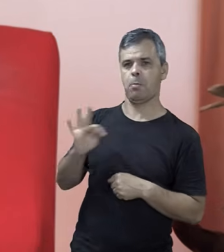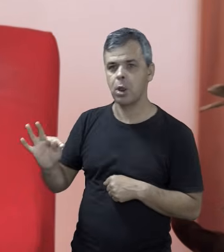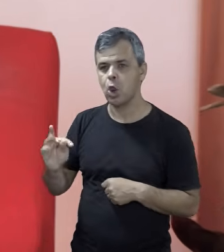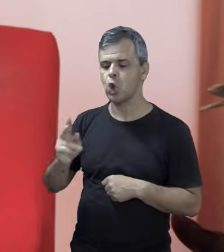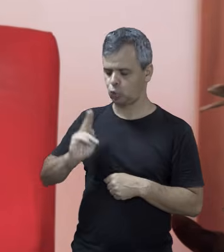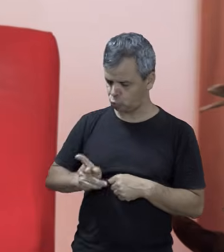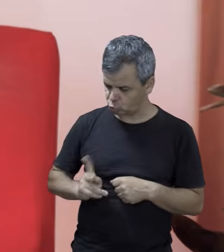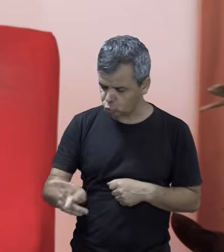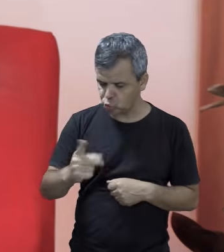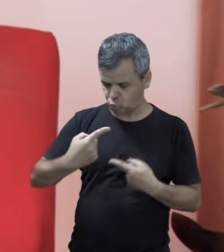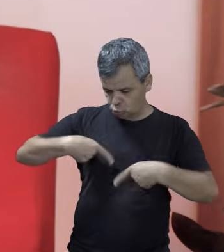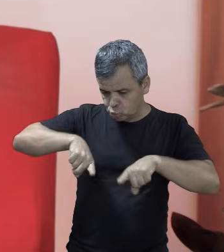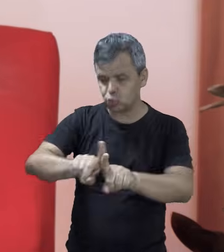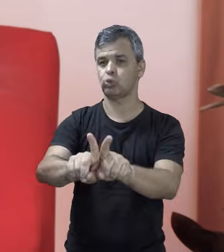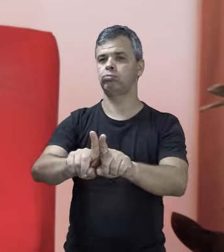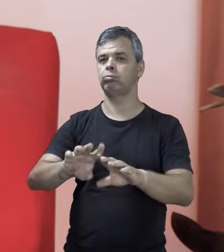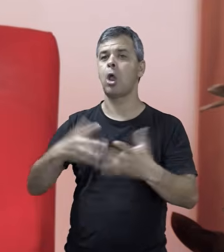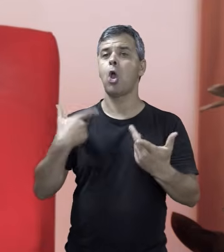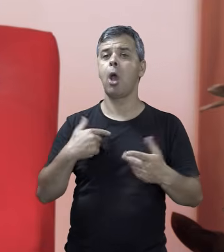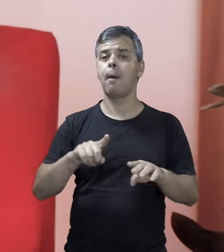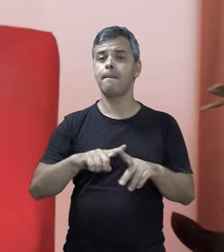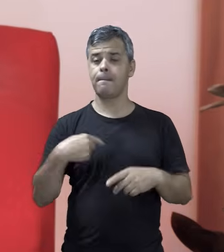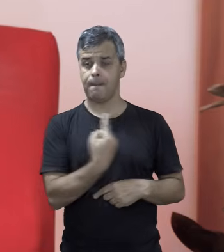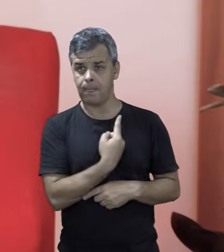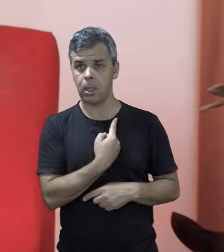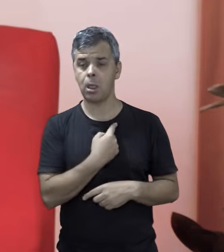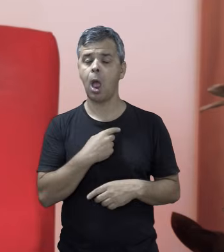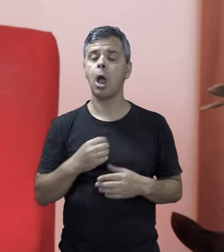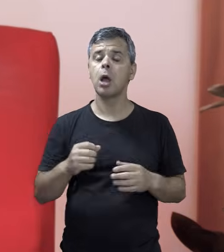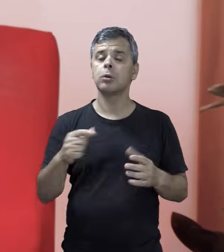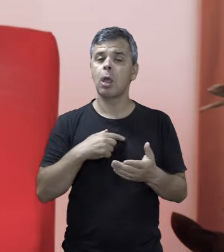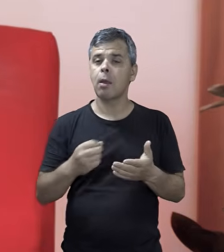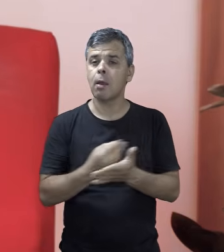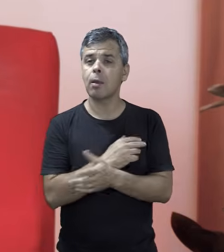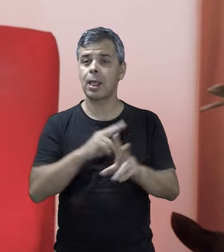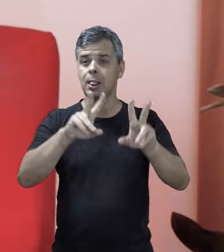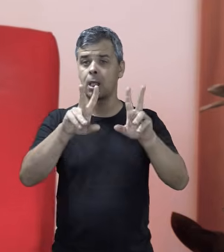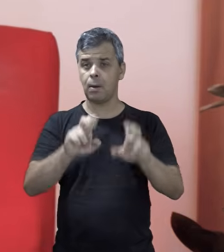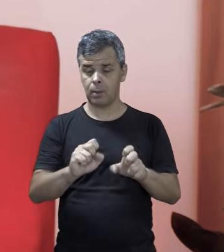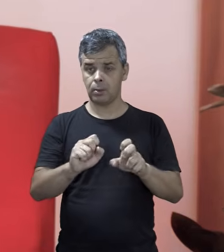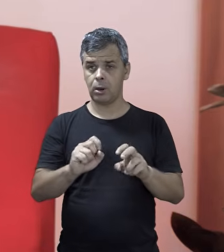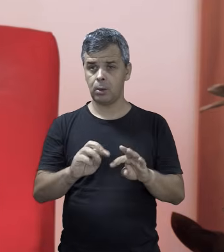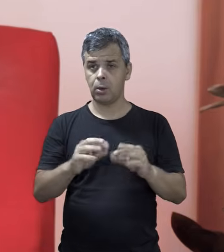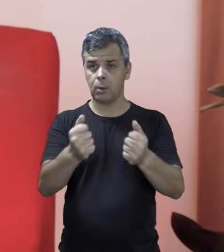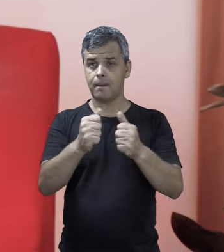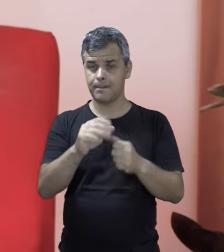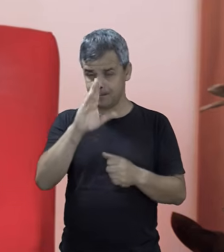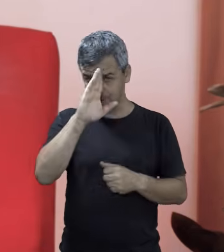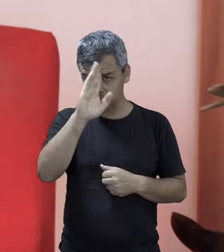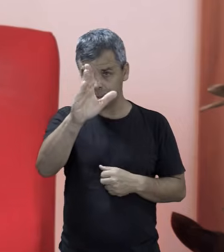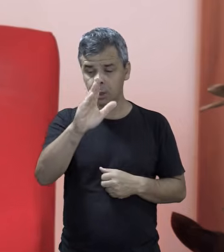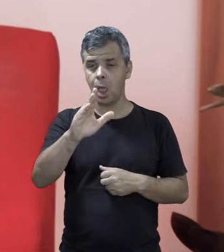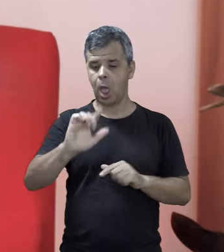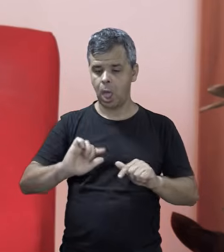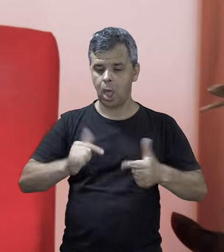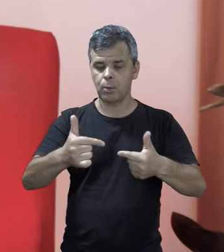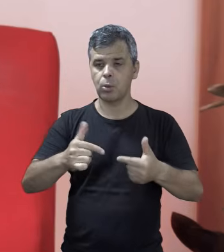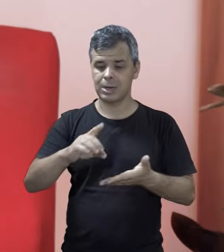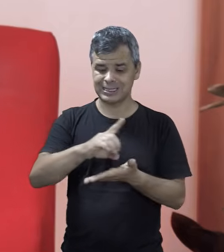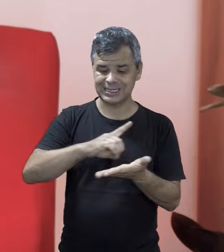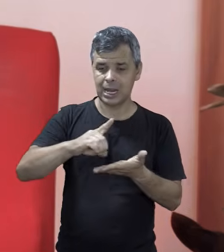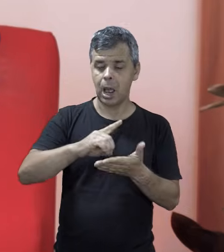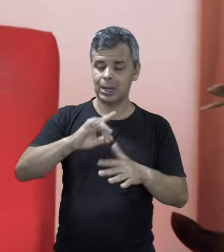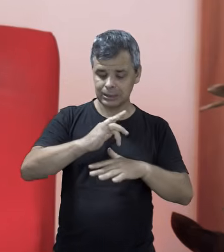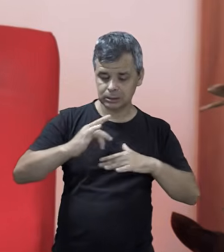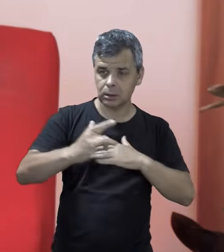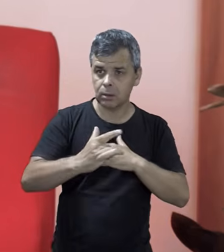seguem ali ao nosso lado. E o outro lado é a gente se atualizar para as pautas que estão colocadas, sobretudo a disputa digital. Sim. E é